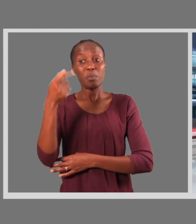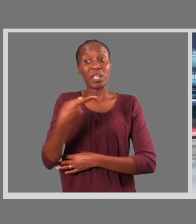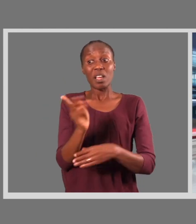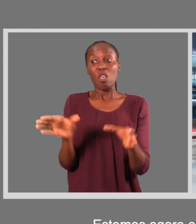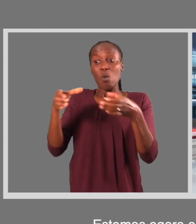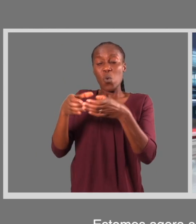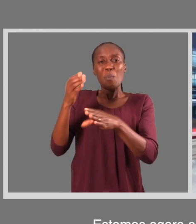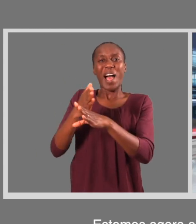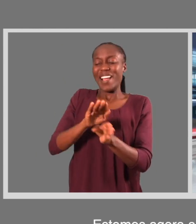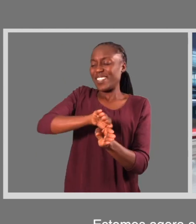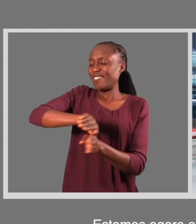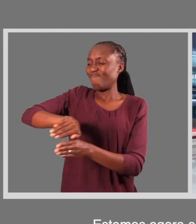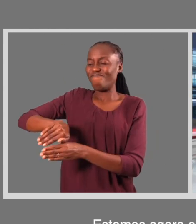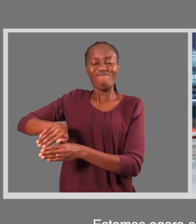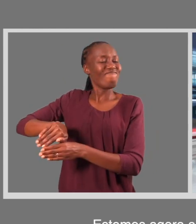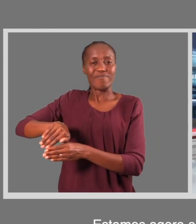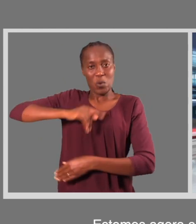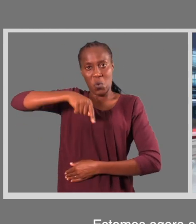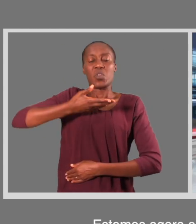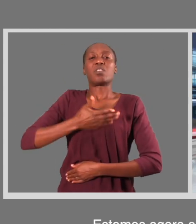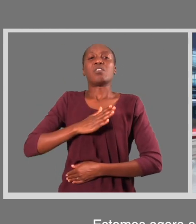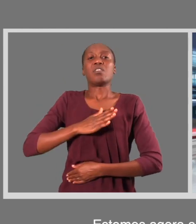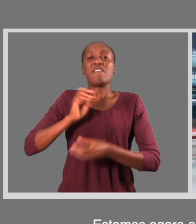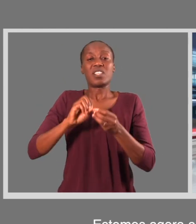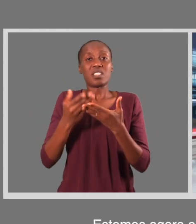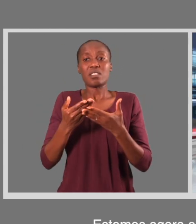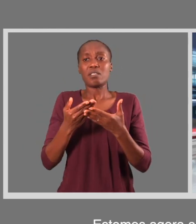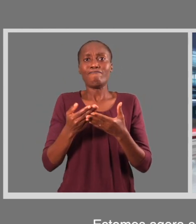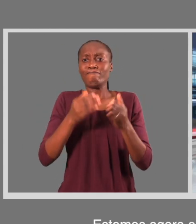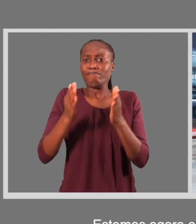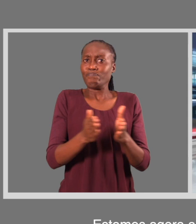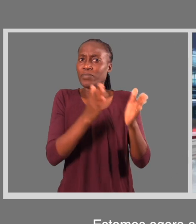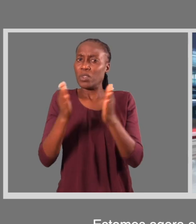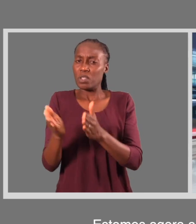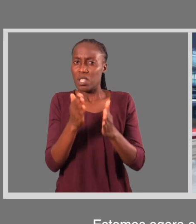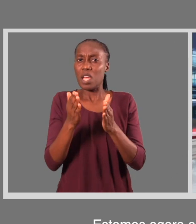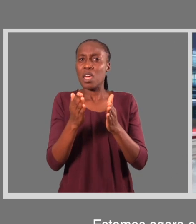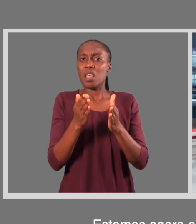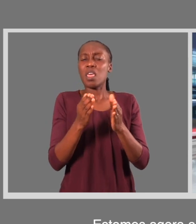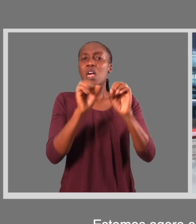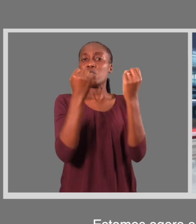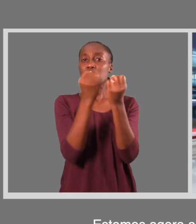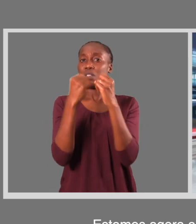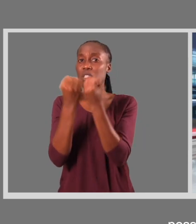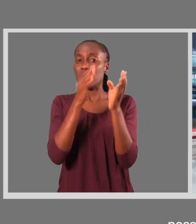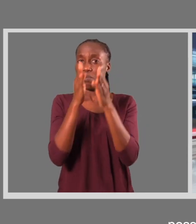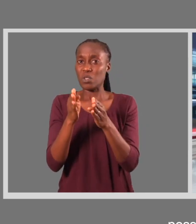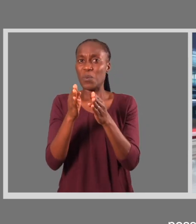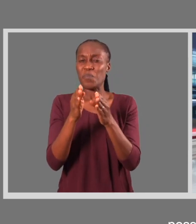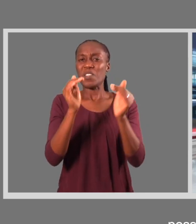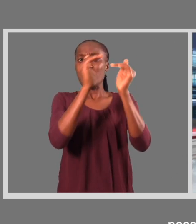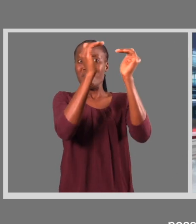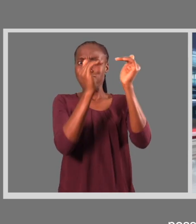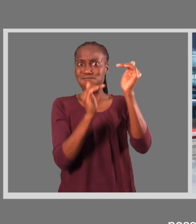E estamos até agora a procurar ver se podemos constituir organizações de pessoas de baixa estatura, pessoas